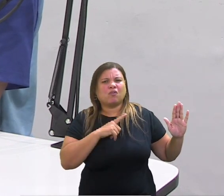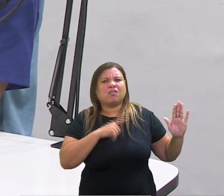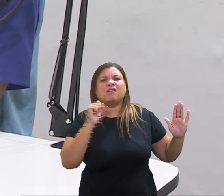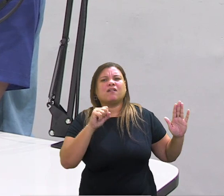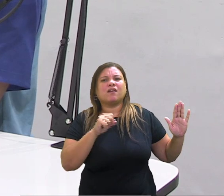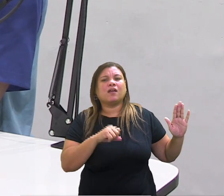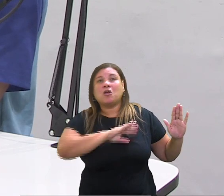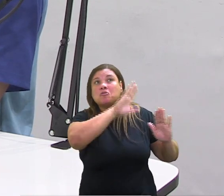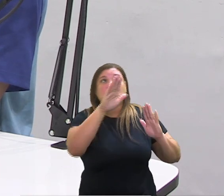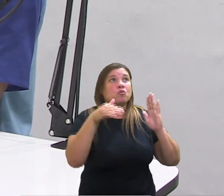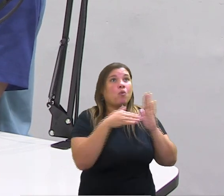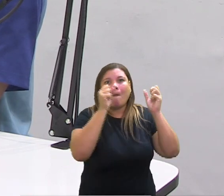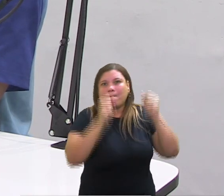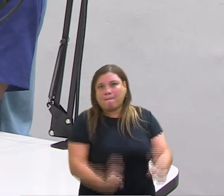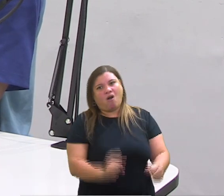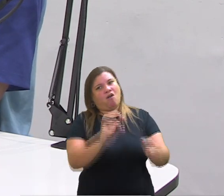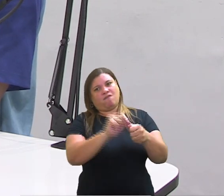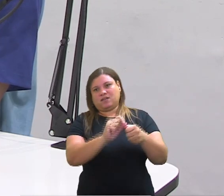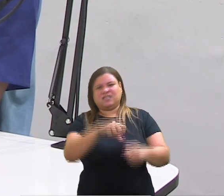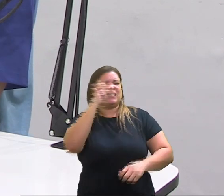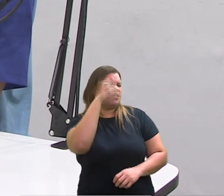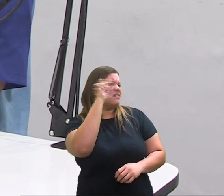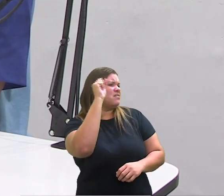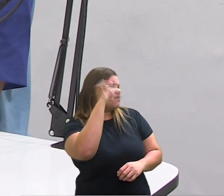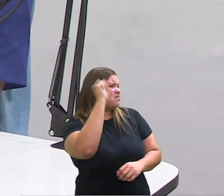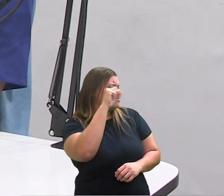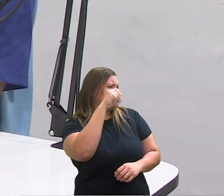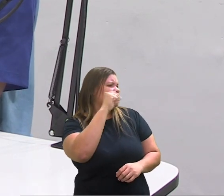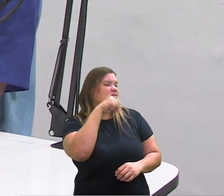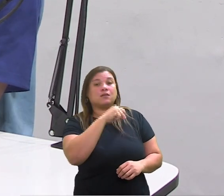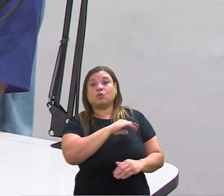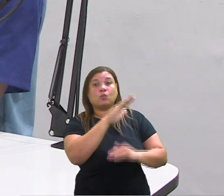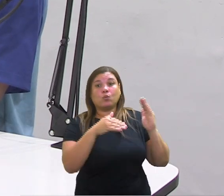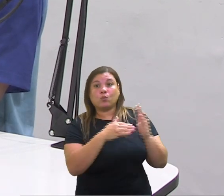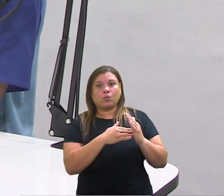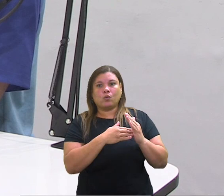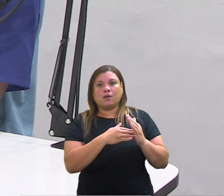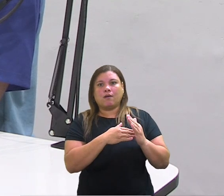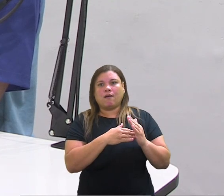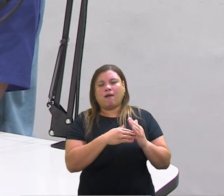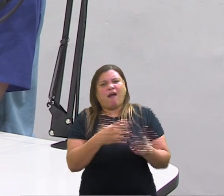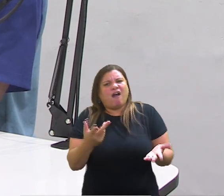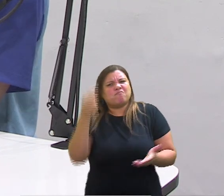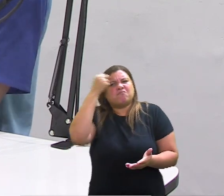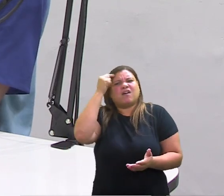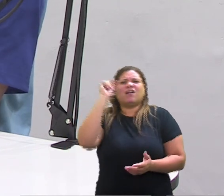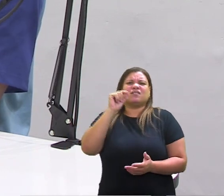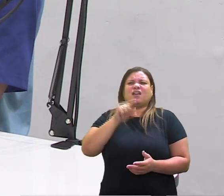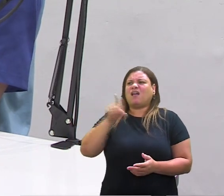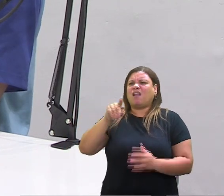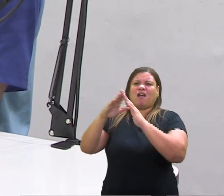fora de casa, ele acaba se descontrolando, como pelo que a gente